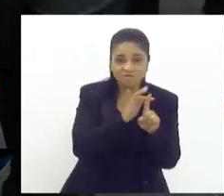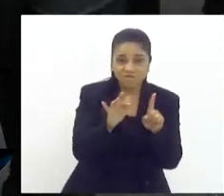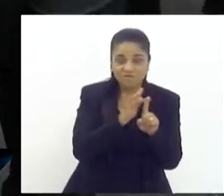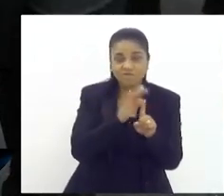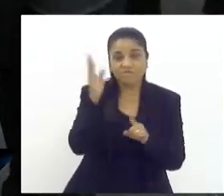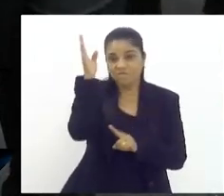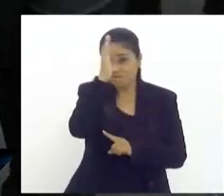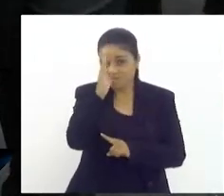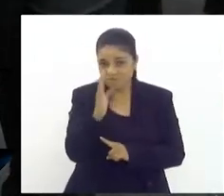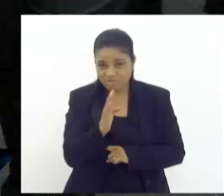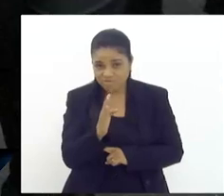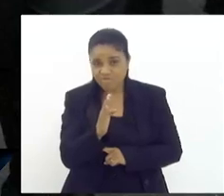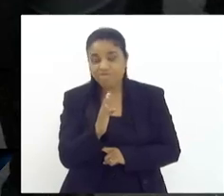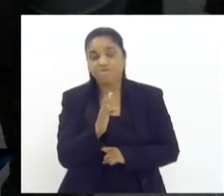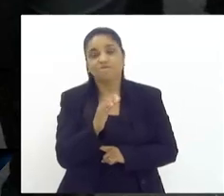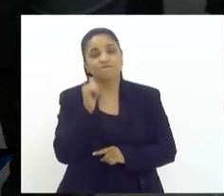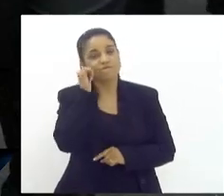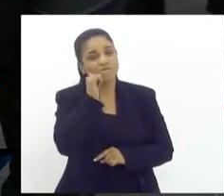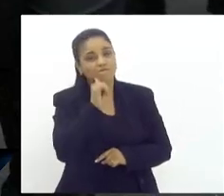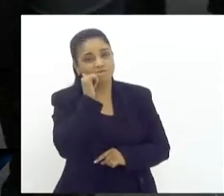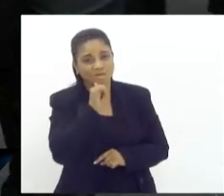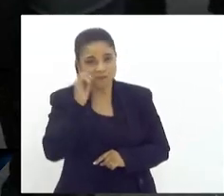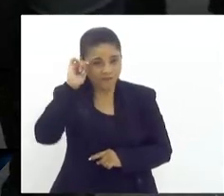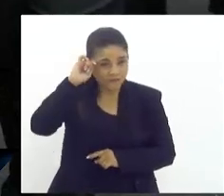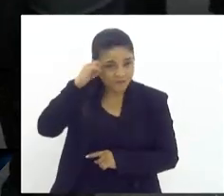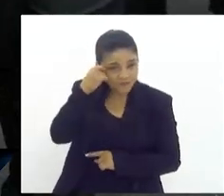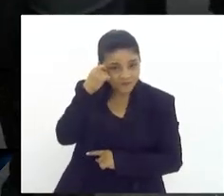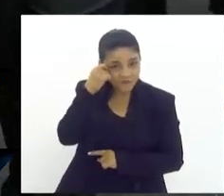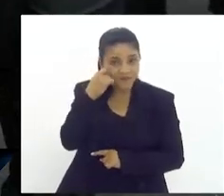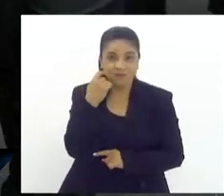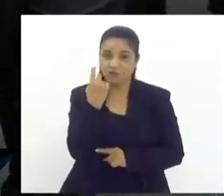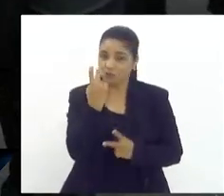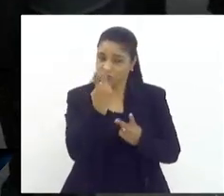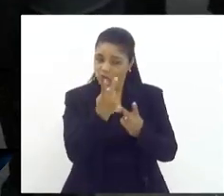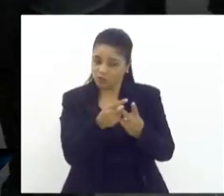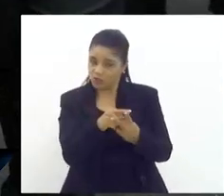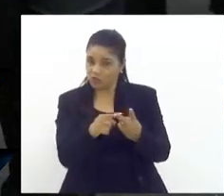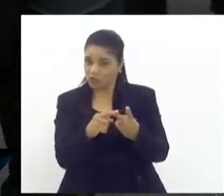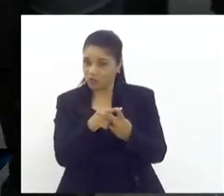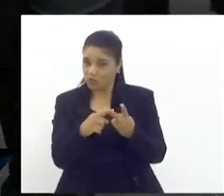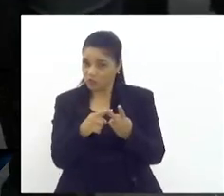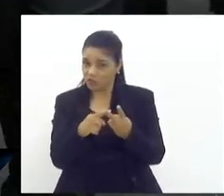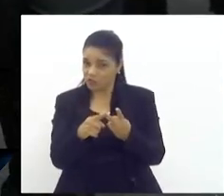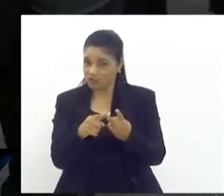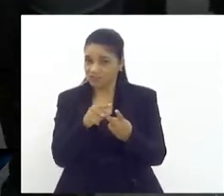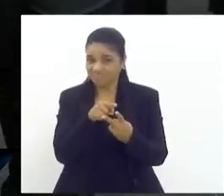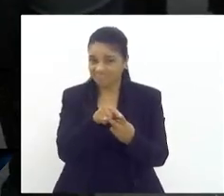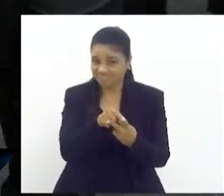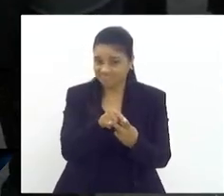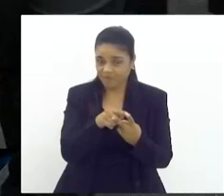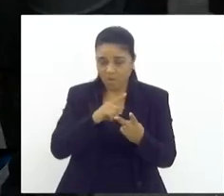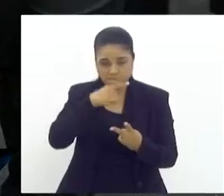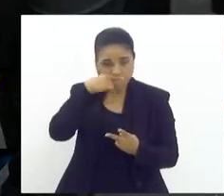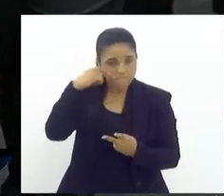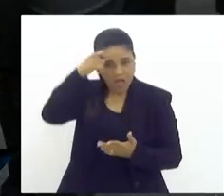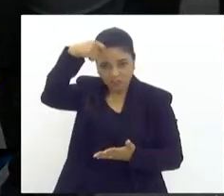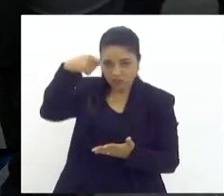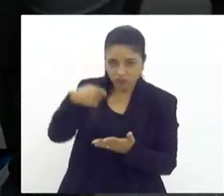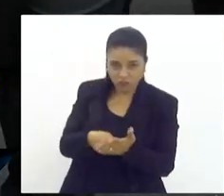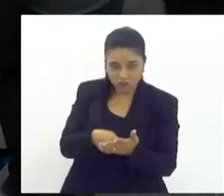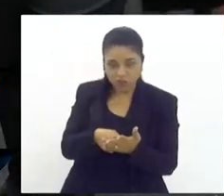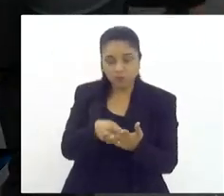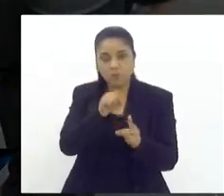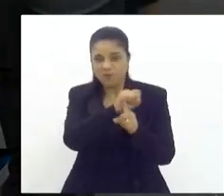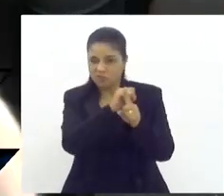no Brasil são mulheres negras são dois gatilhos senhor presidente o gatilho do machismo de uma sociedade